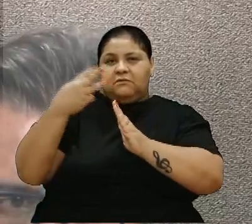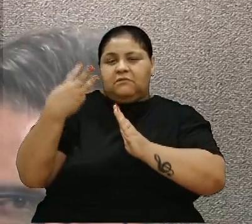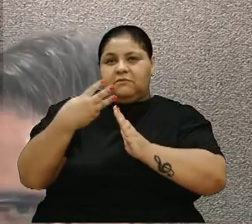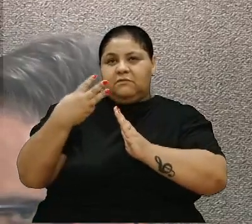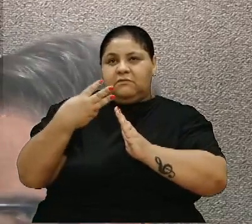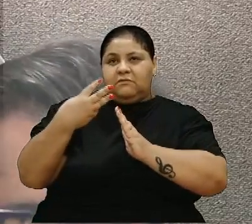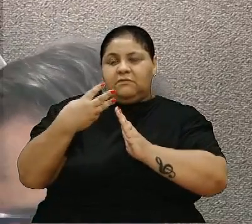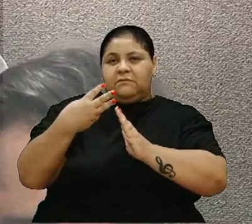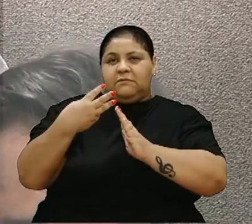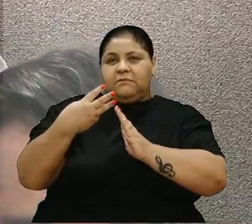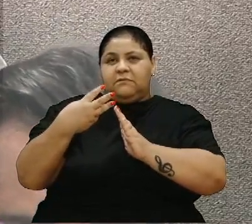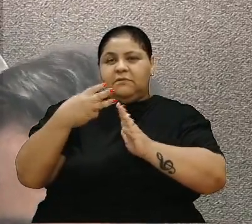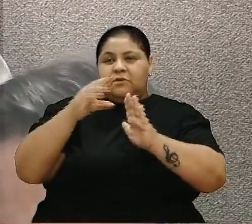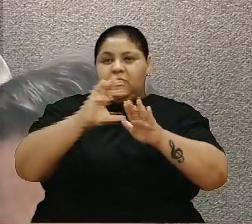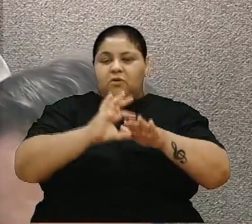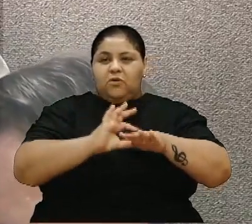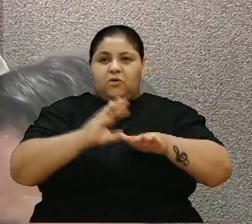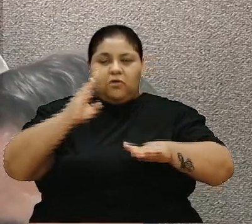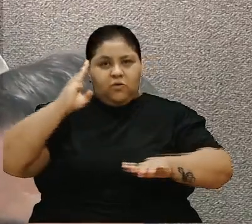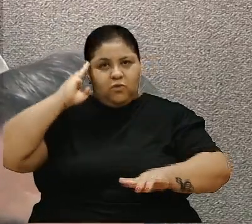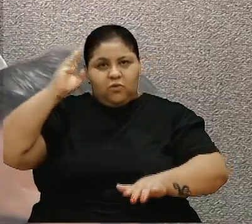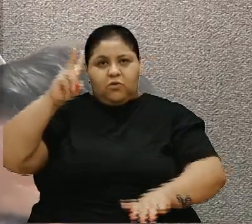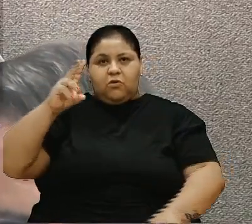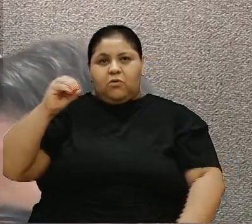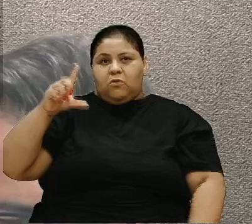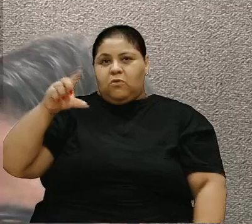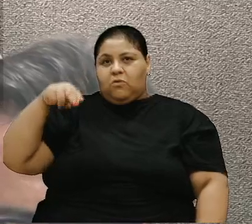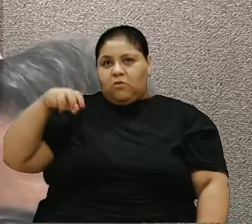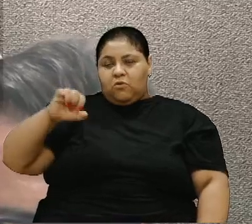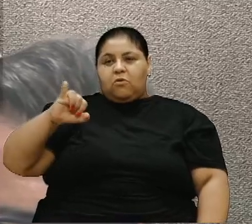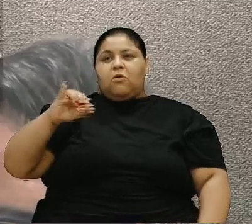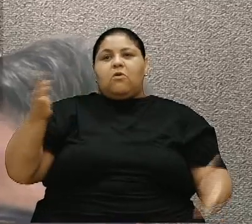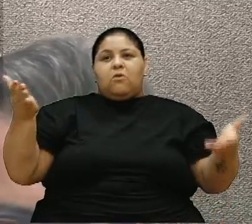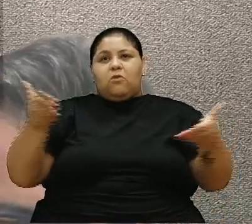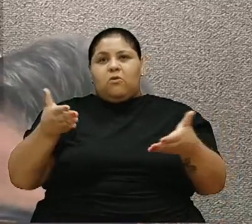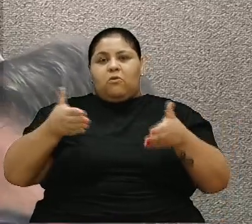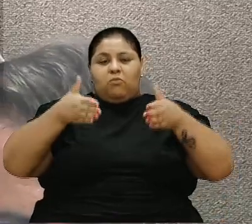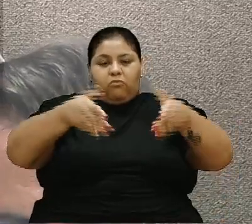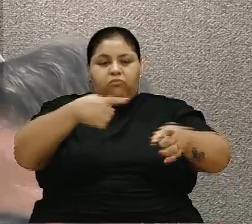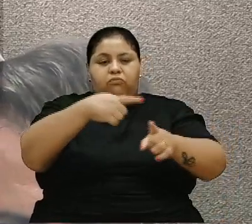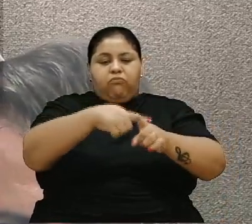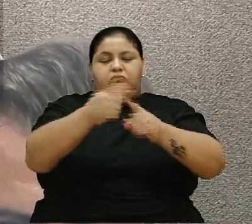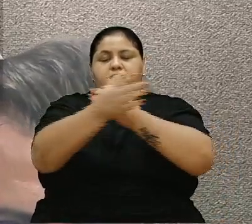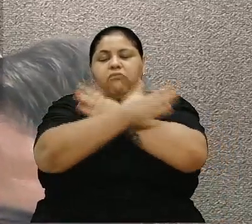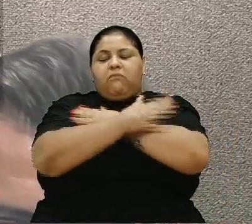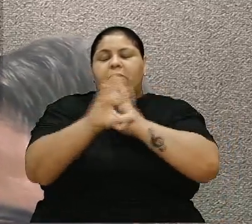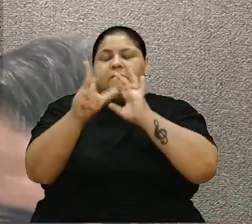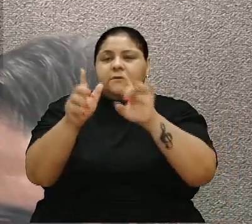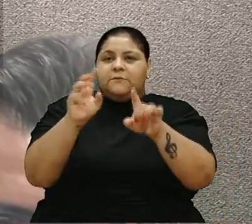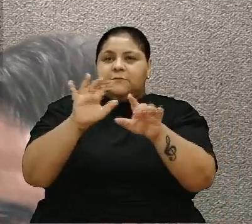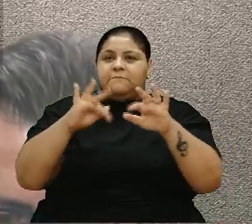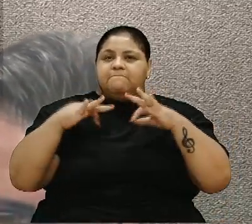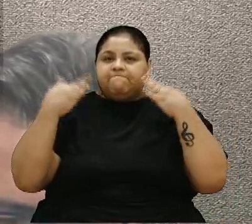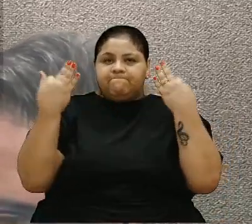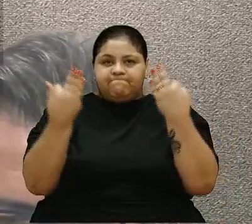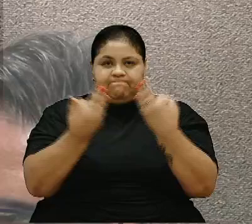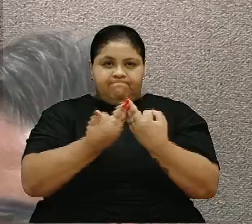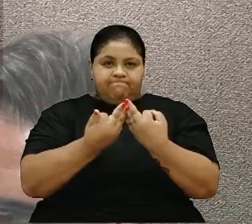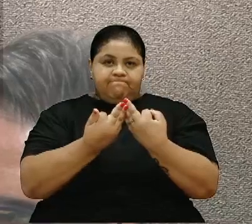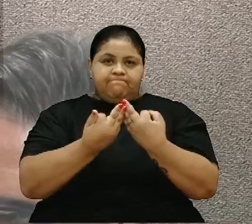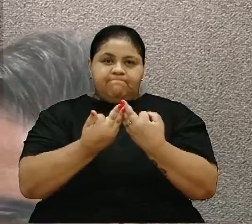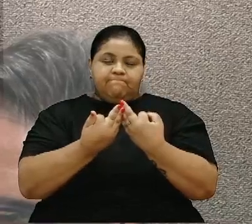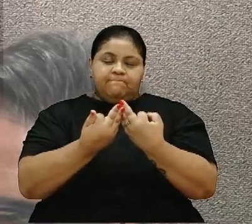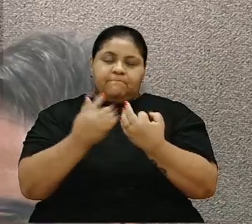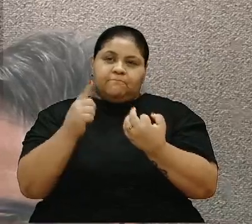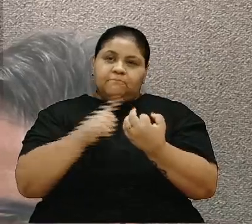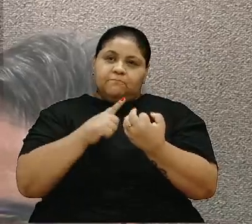também hoje está acontecendo o seu velório. Deixar um abraço, então, a todos os familiares enlutados.